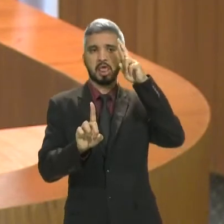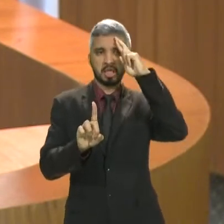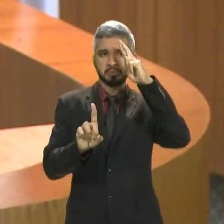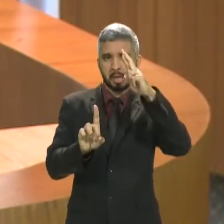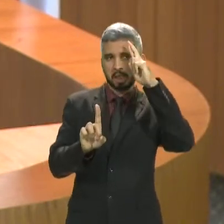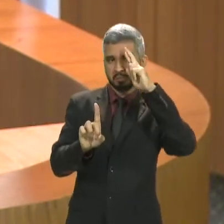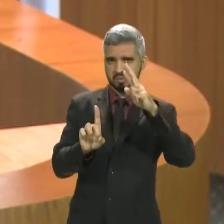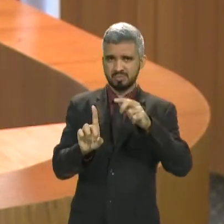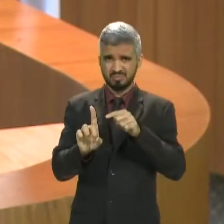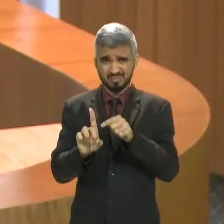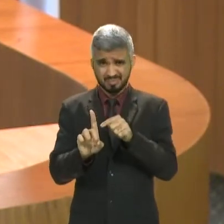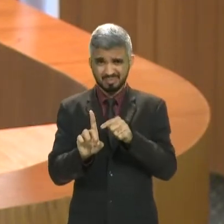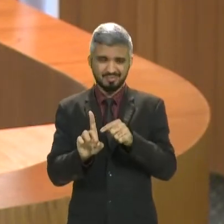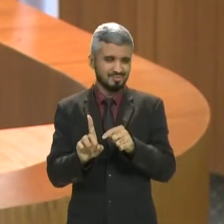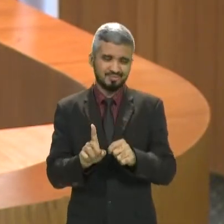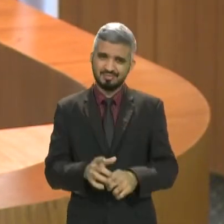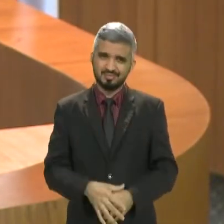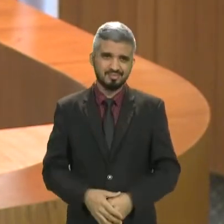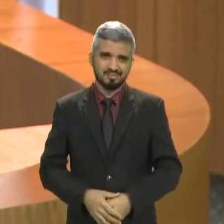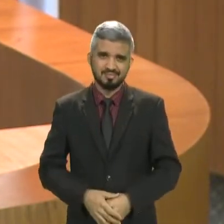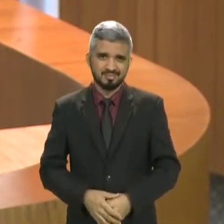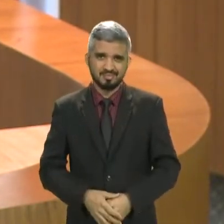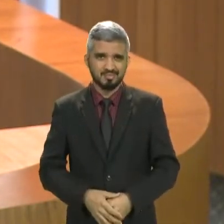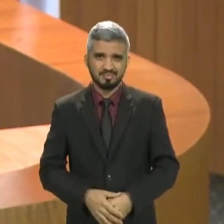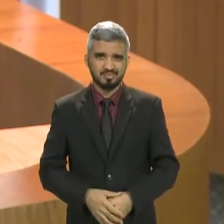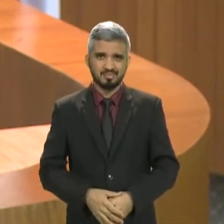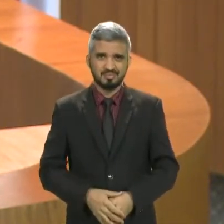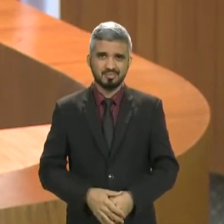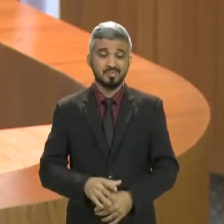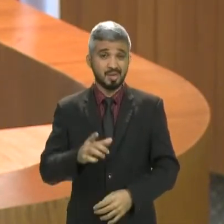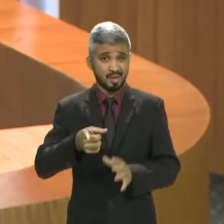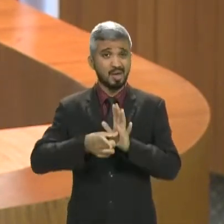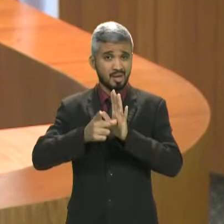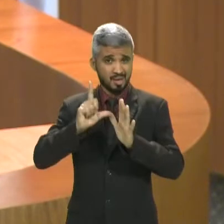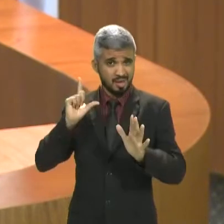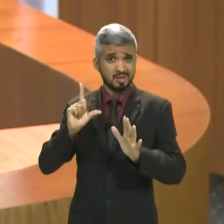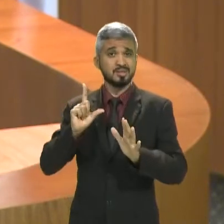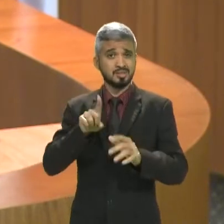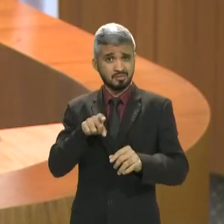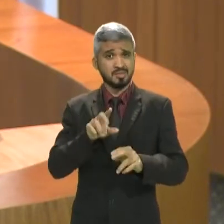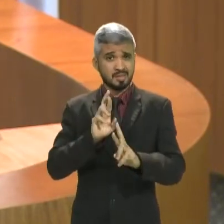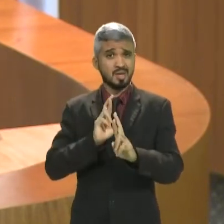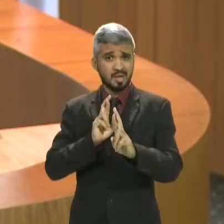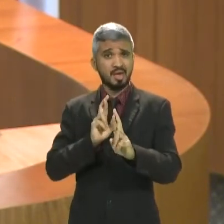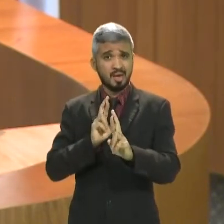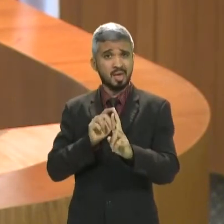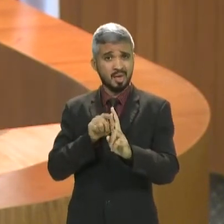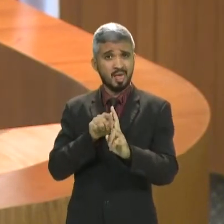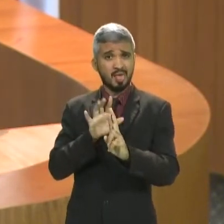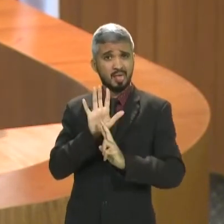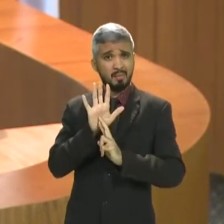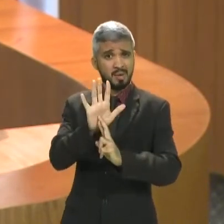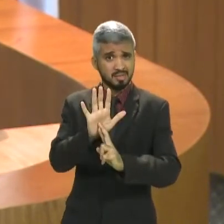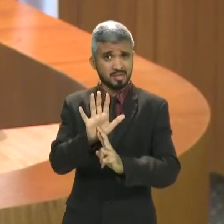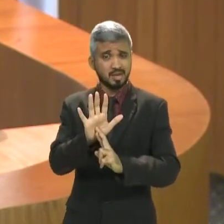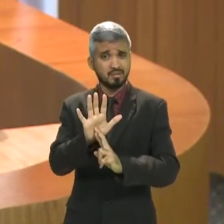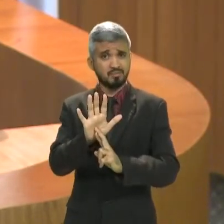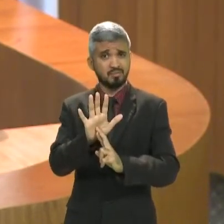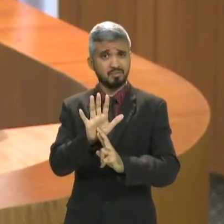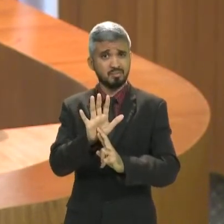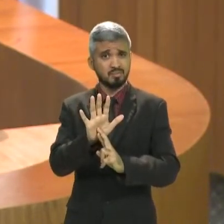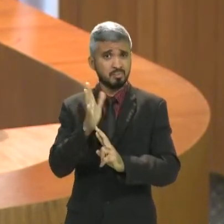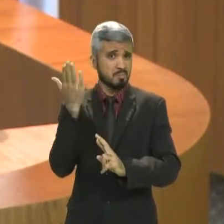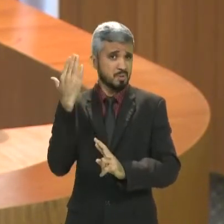você tinha uma voz perante ao governo, com os deputados, enquanto você estava ali dizendo que resolvia os problemas